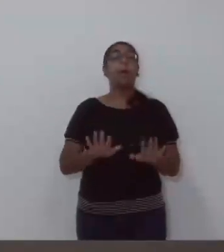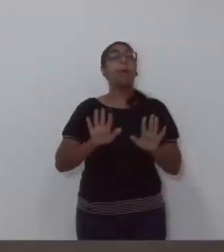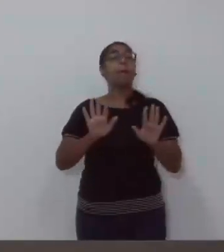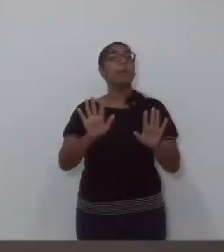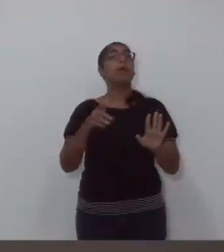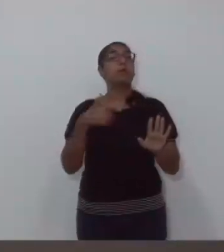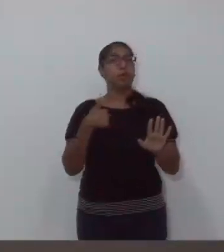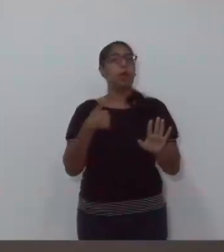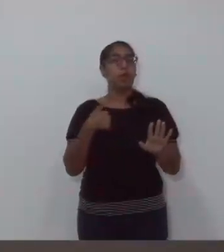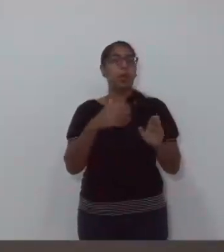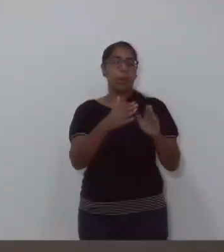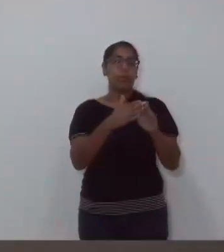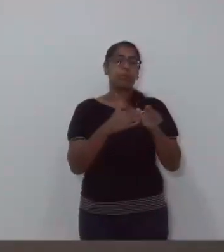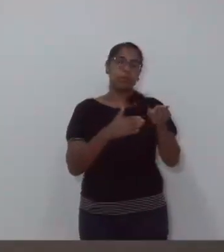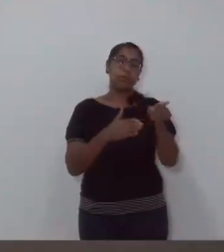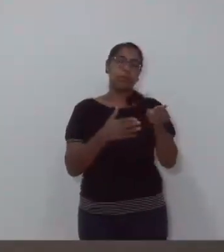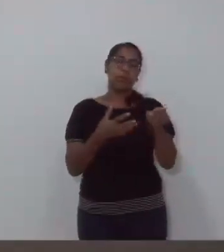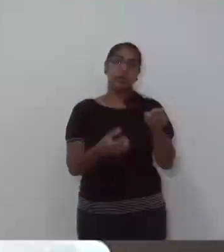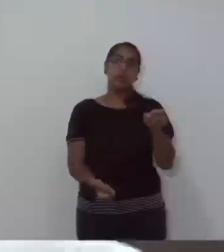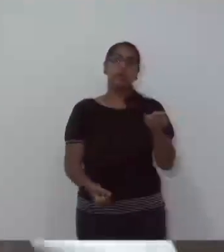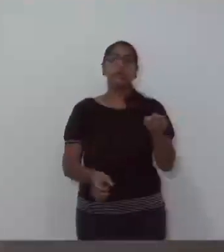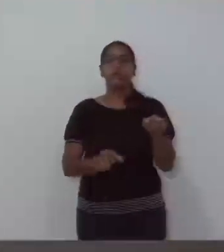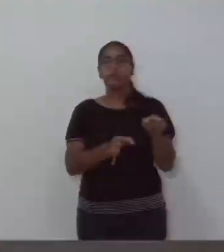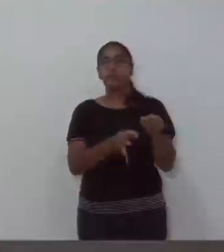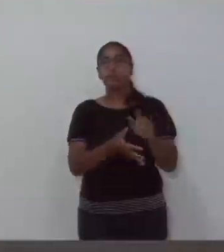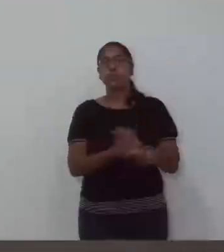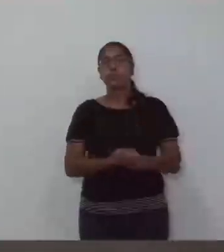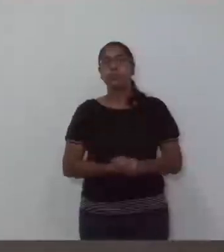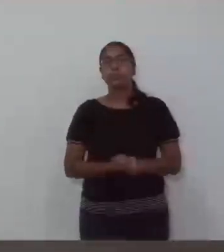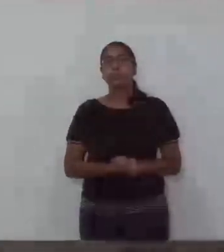encaminhar favoravelmente ao requerimento.